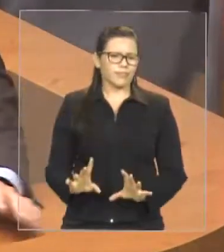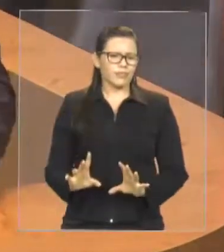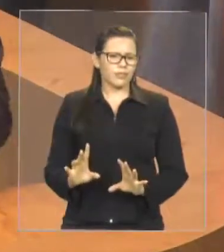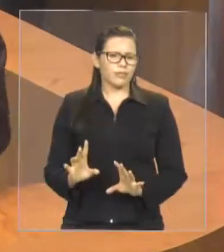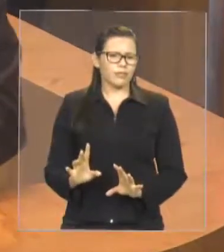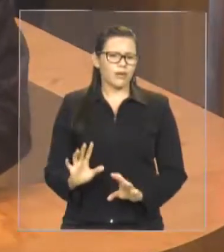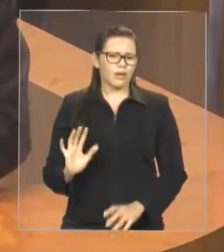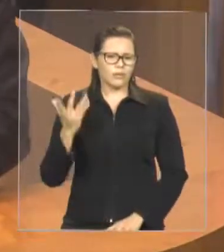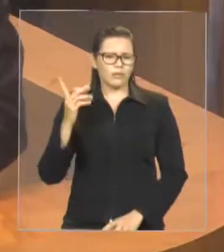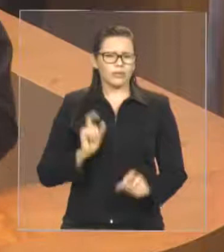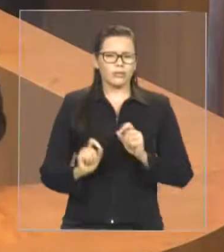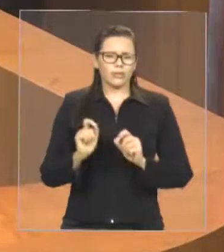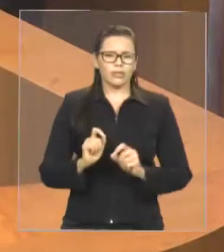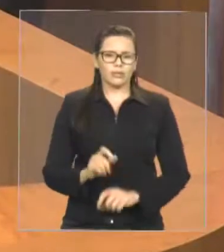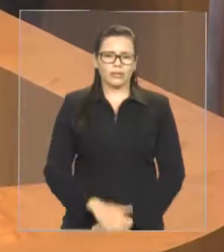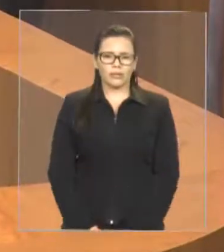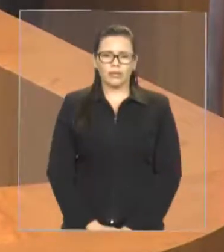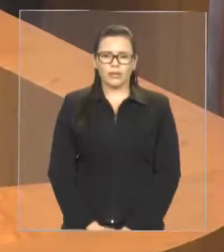grande evento